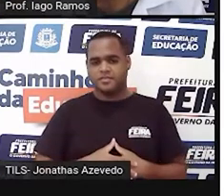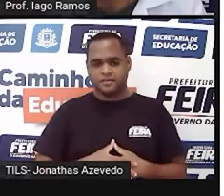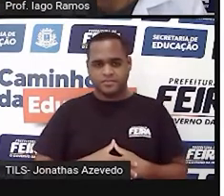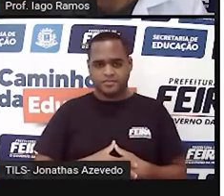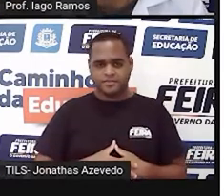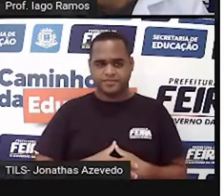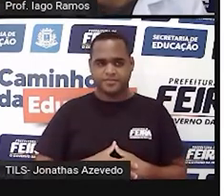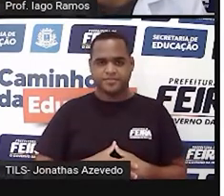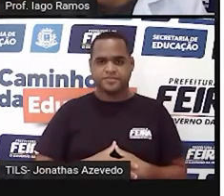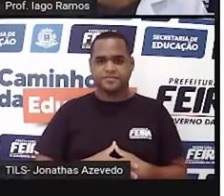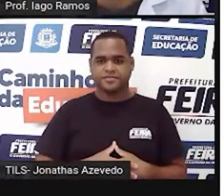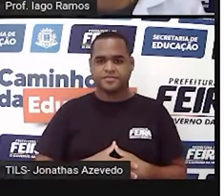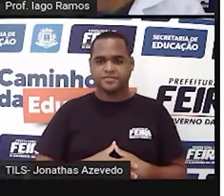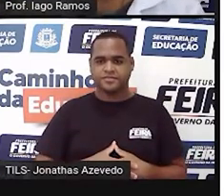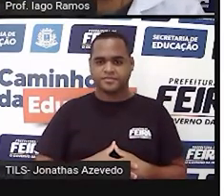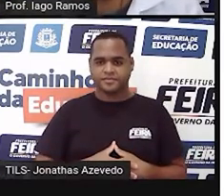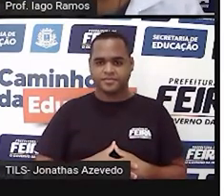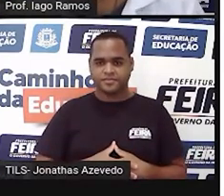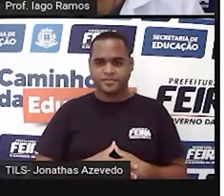lá.